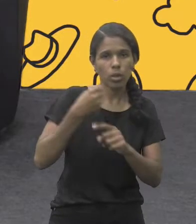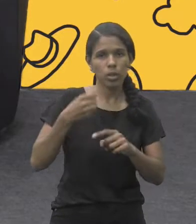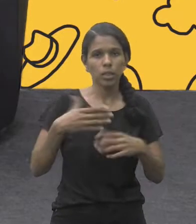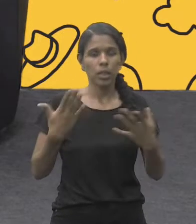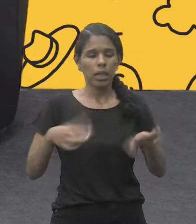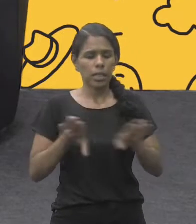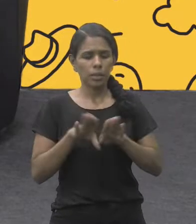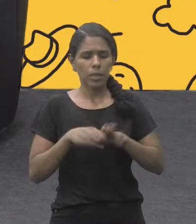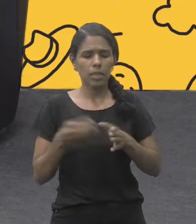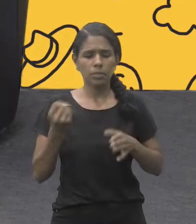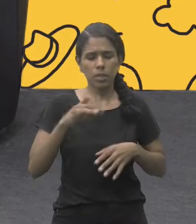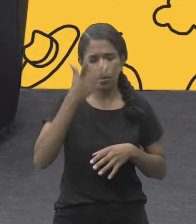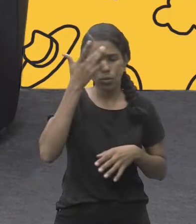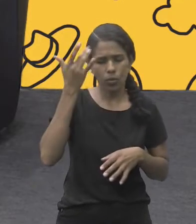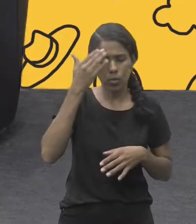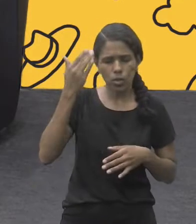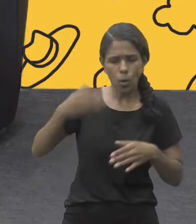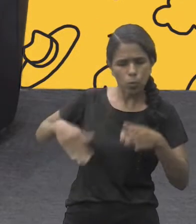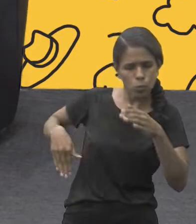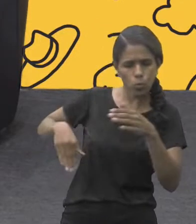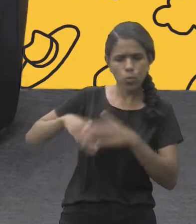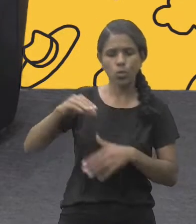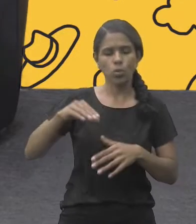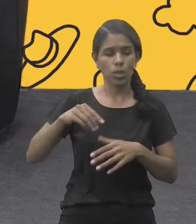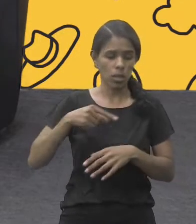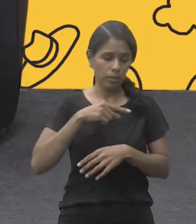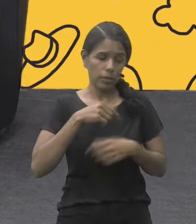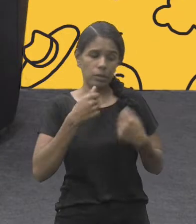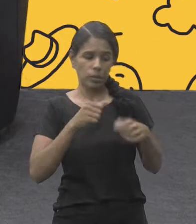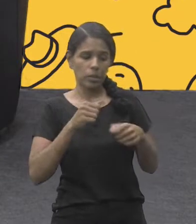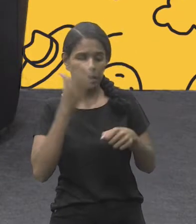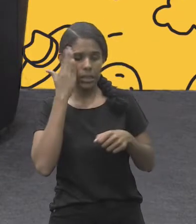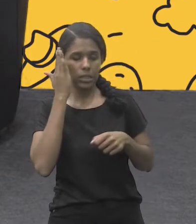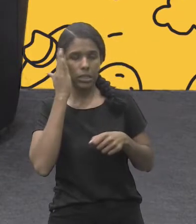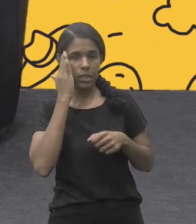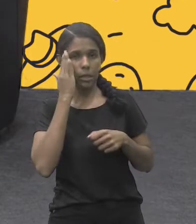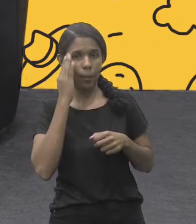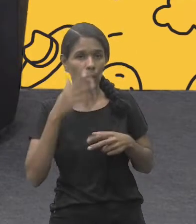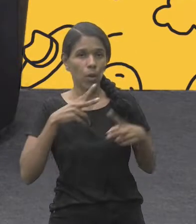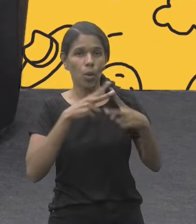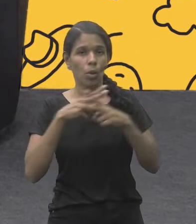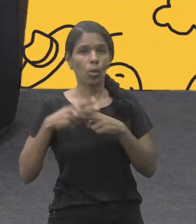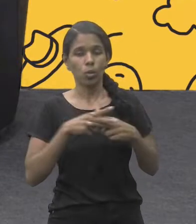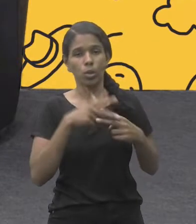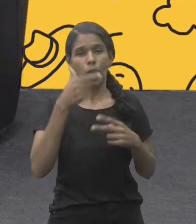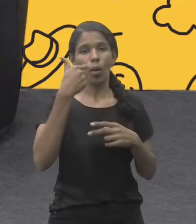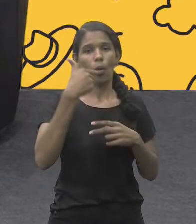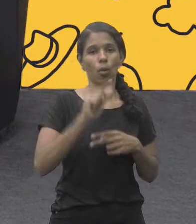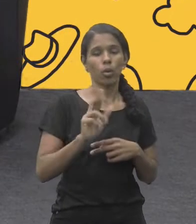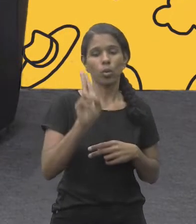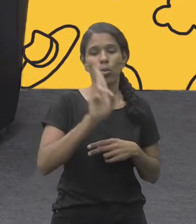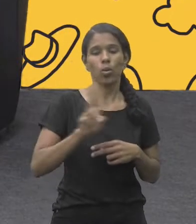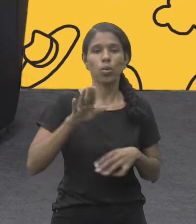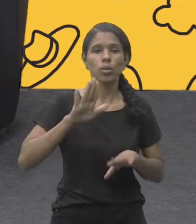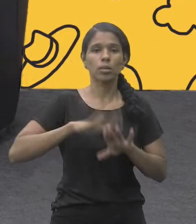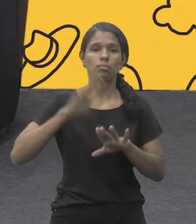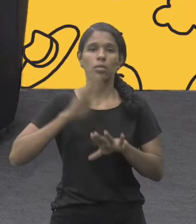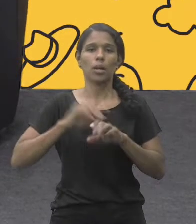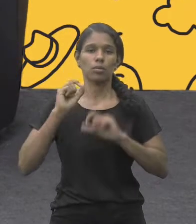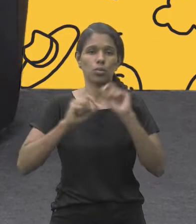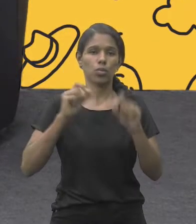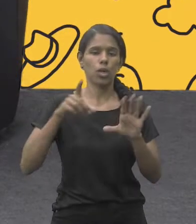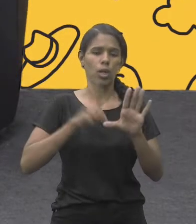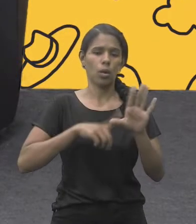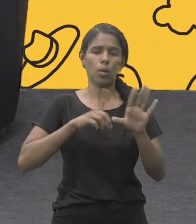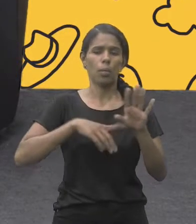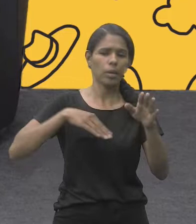jiu-jitsu, né? Que se você for pro chão, que na maioria das vezes, né, numa confusão, por exemplo, numa briga de rua, né, os dois se embolam